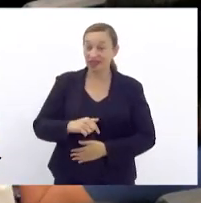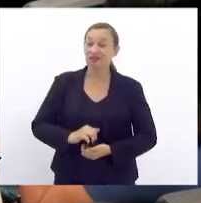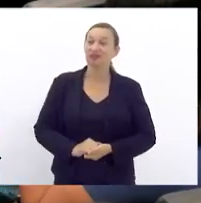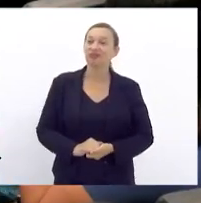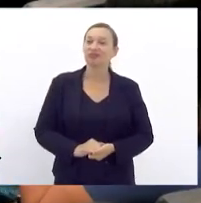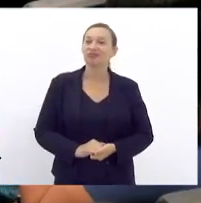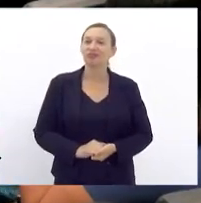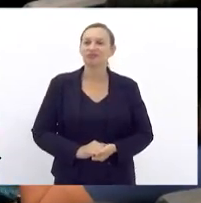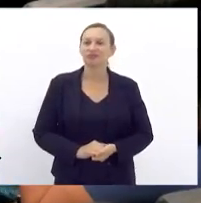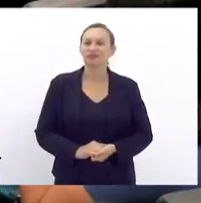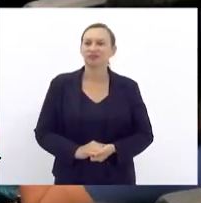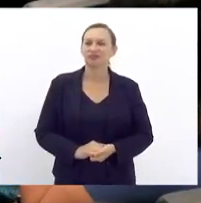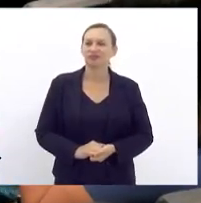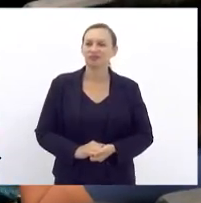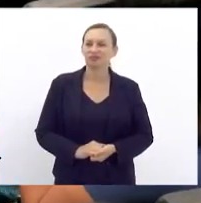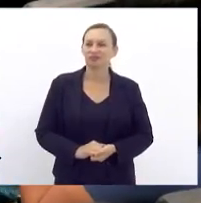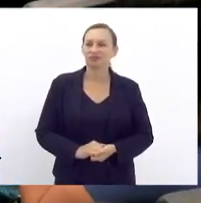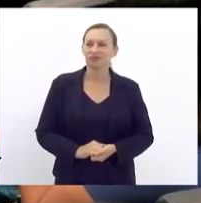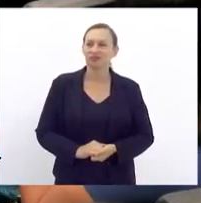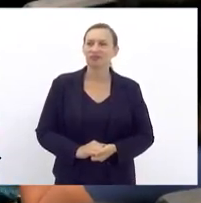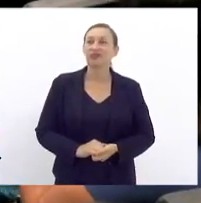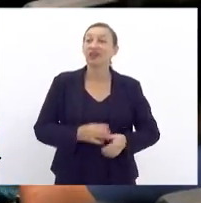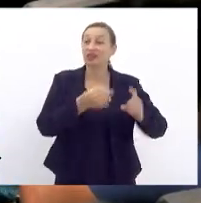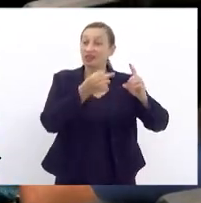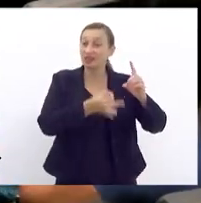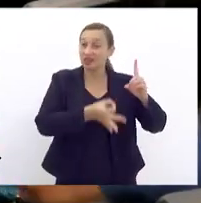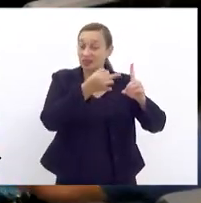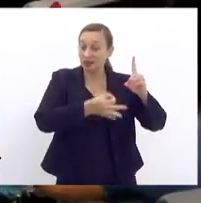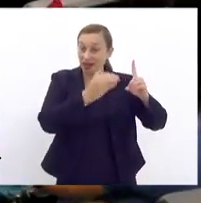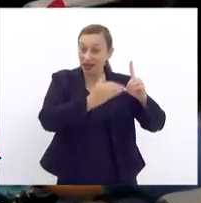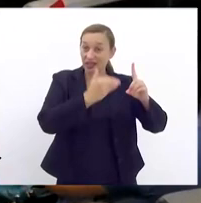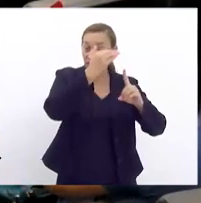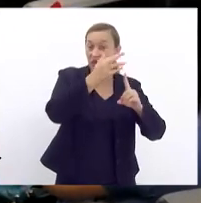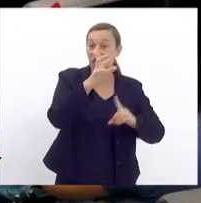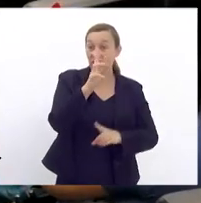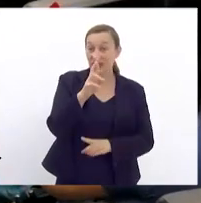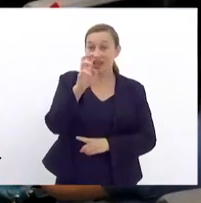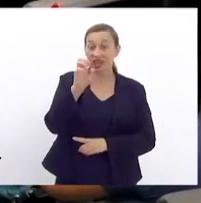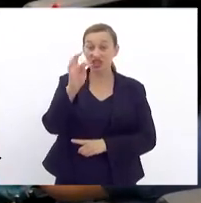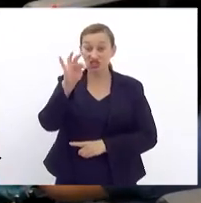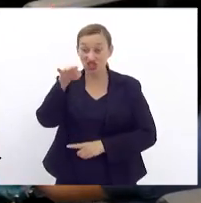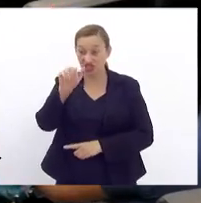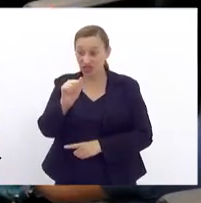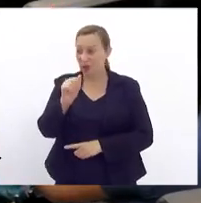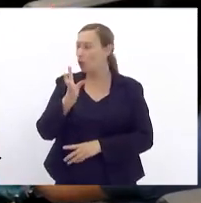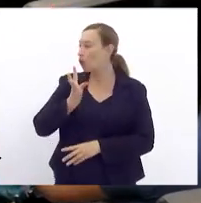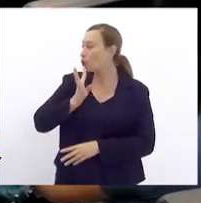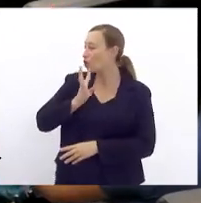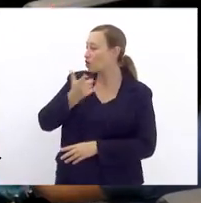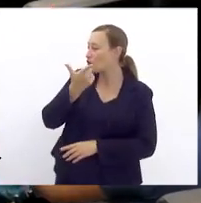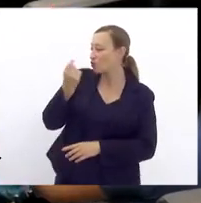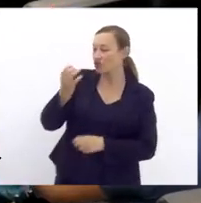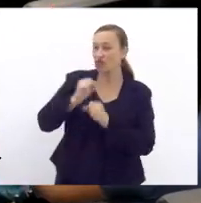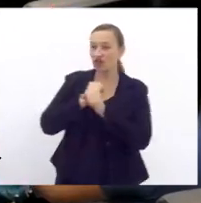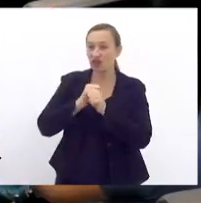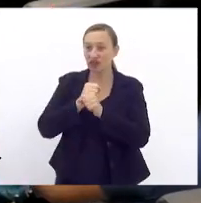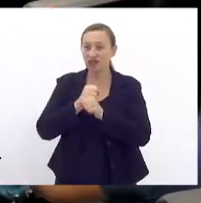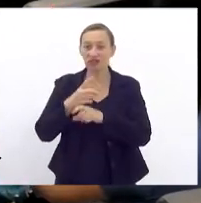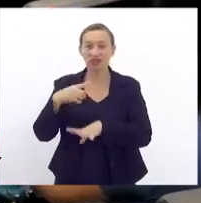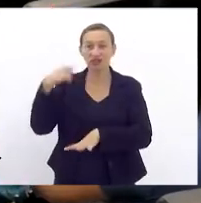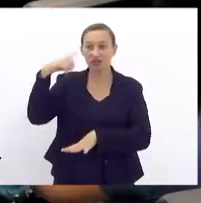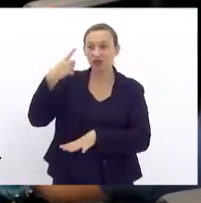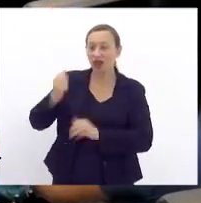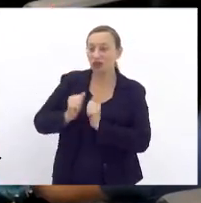cumprimentando a desembargadora Regina Lúcia Passos aqui já conheço pelos 20 anos de advocacia que